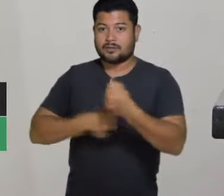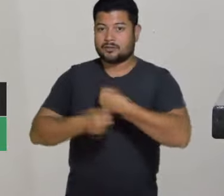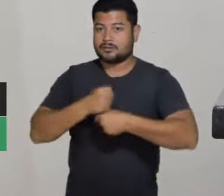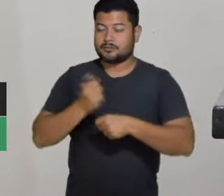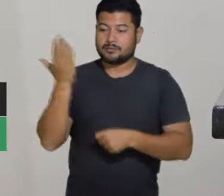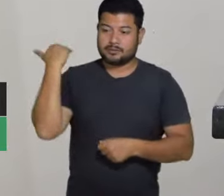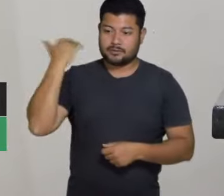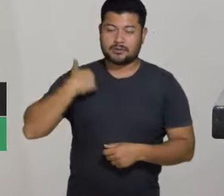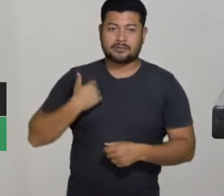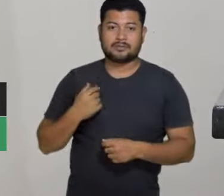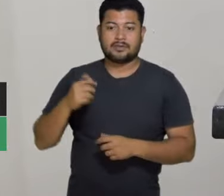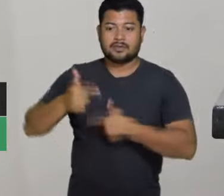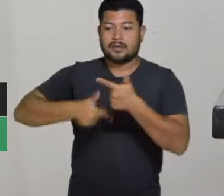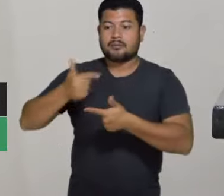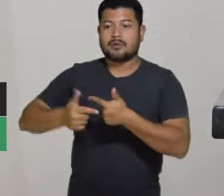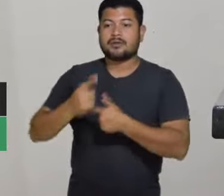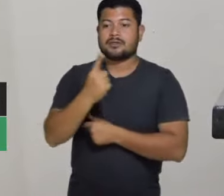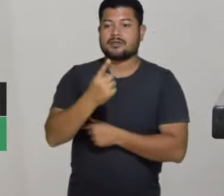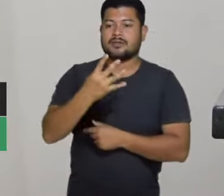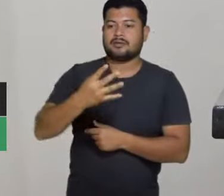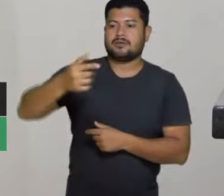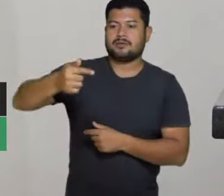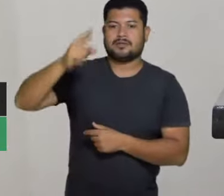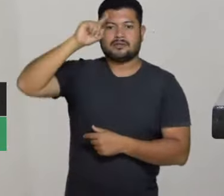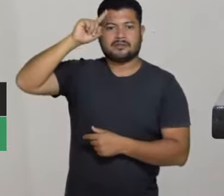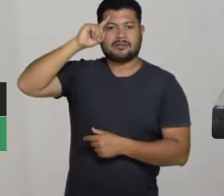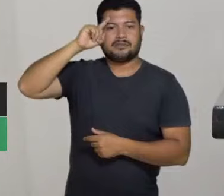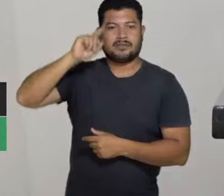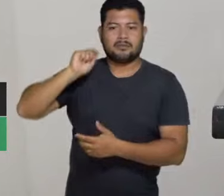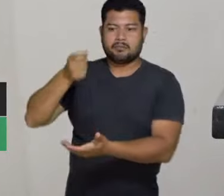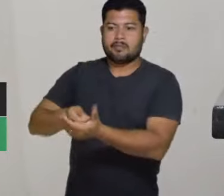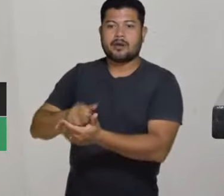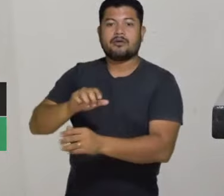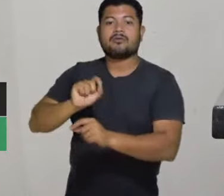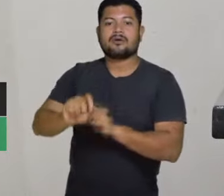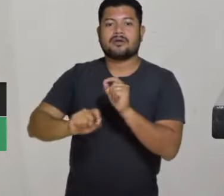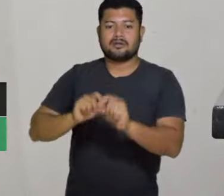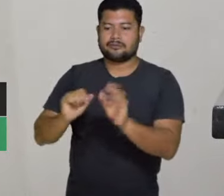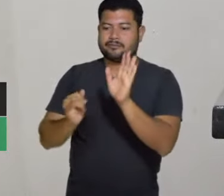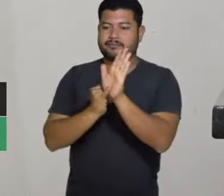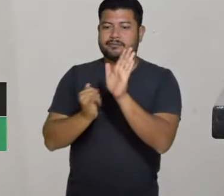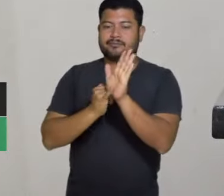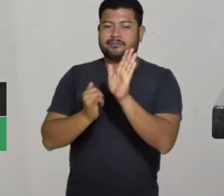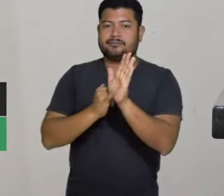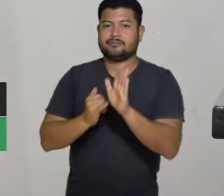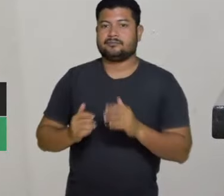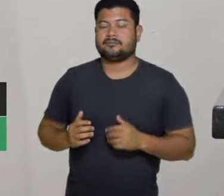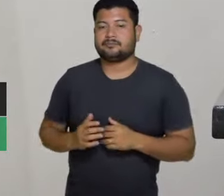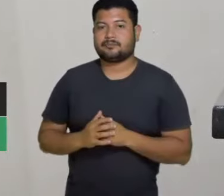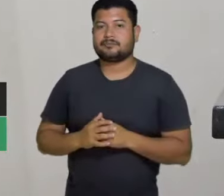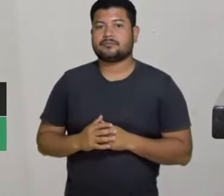E aqui em Santa Catarina, até agora há pouco, instantes antes de subir aqui na tribuna, a gente foi no impostômetro lá e o catarinense